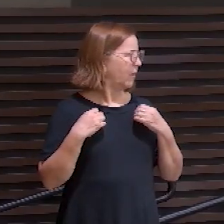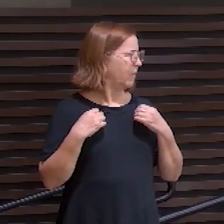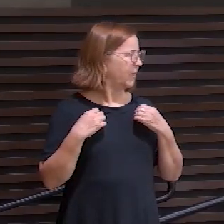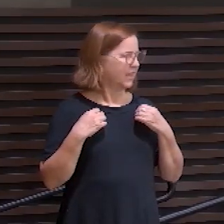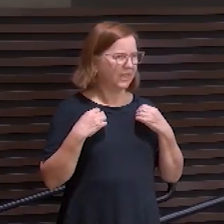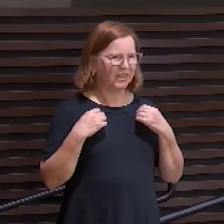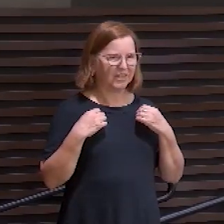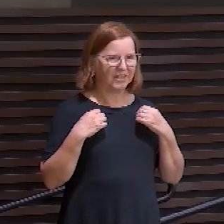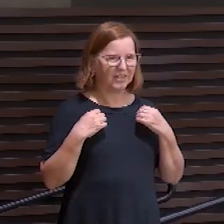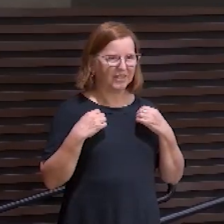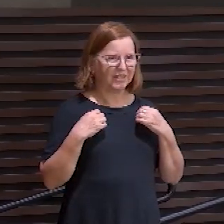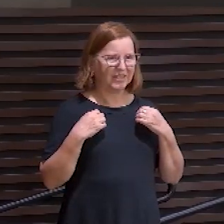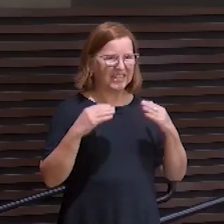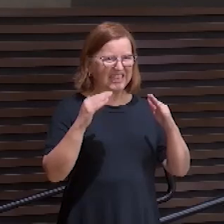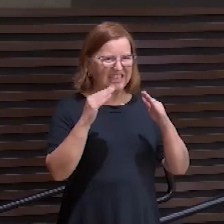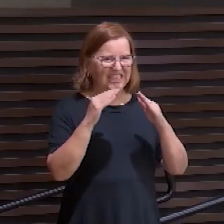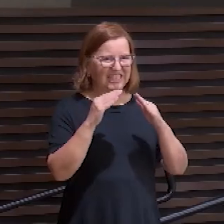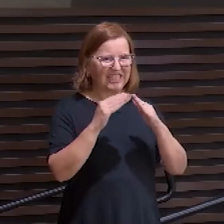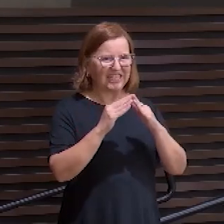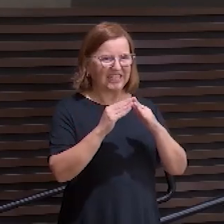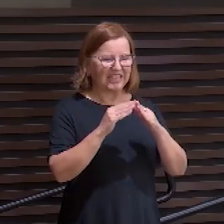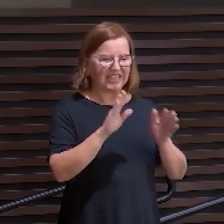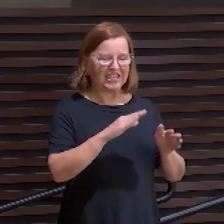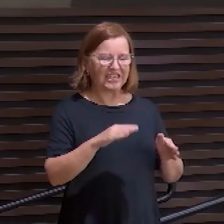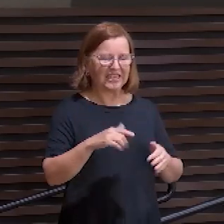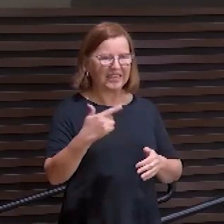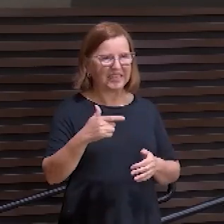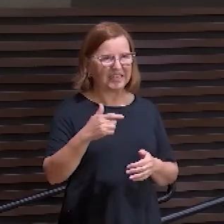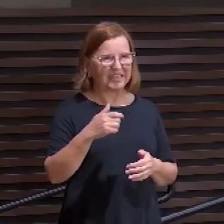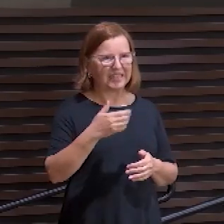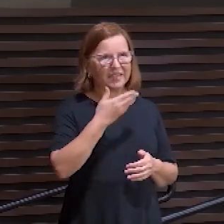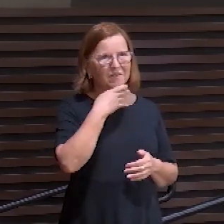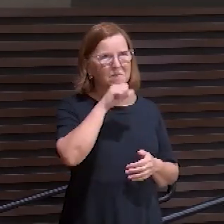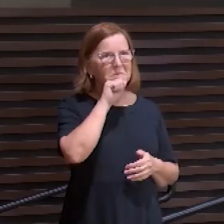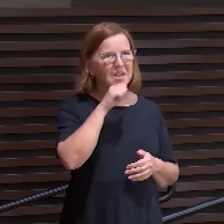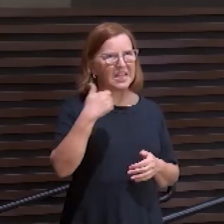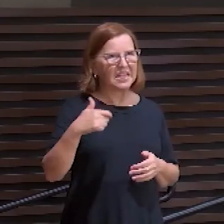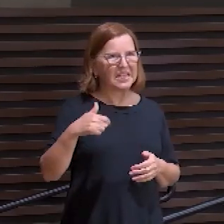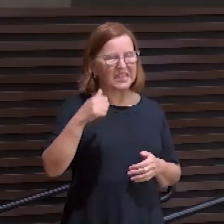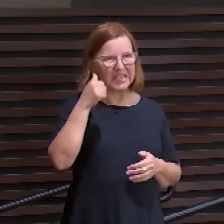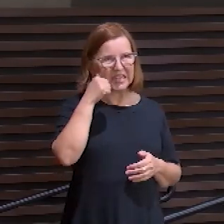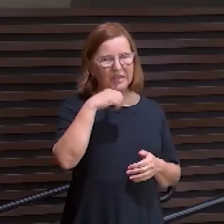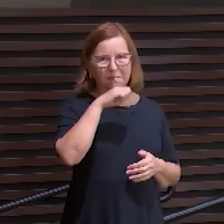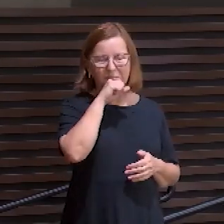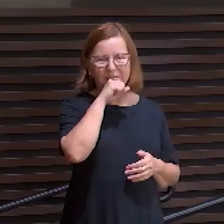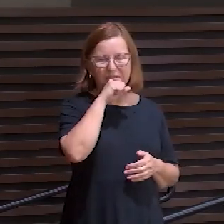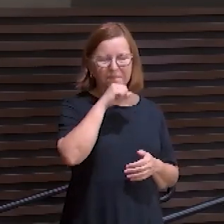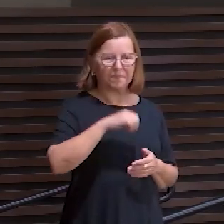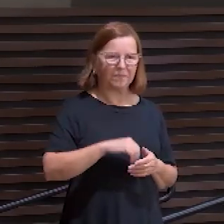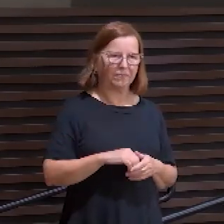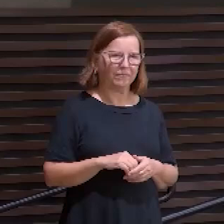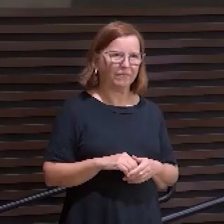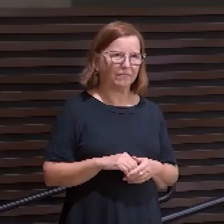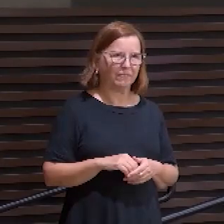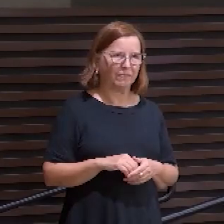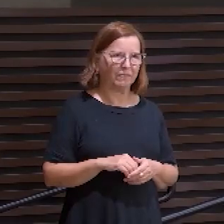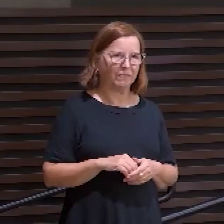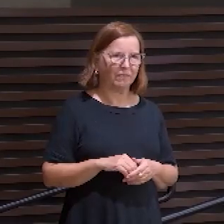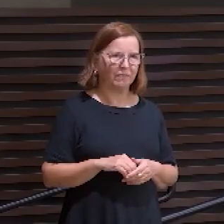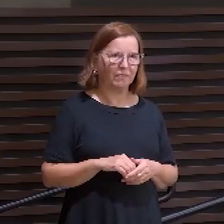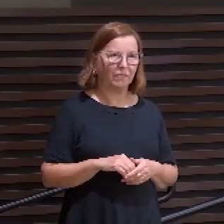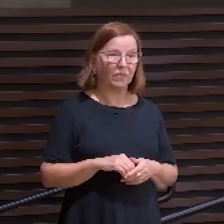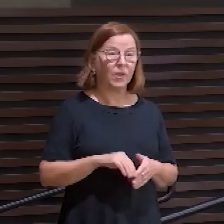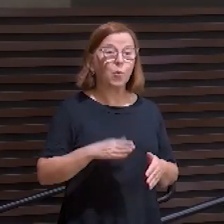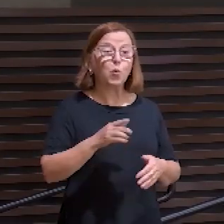orfanato, de aquelas... Vamos crescer, povo. E quando é que a gente vai